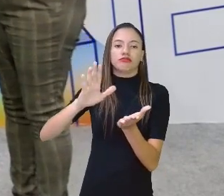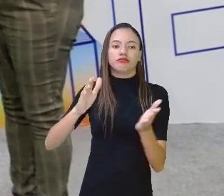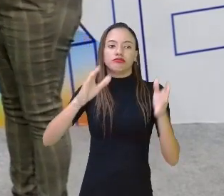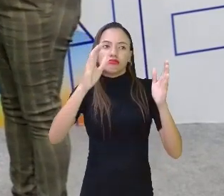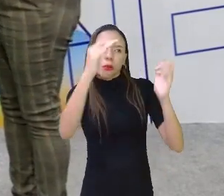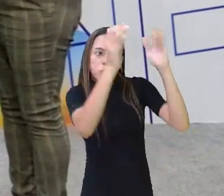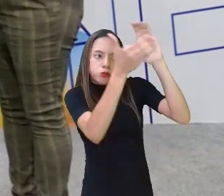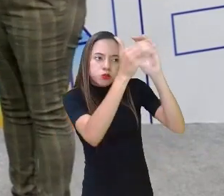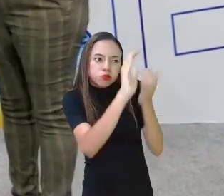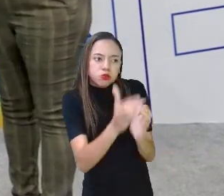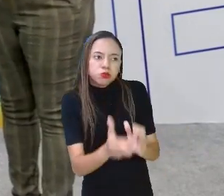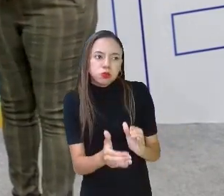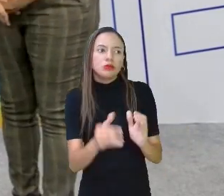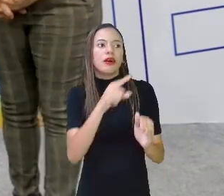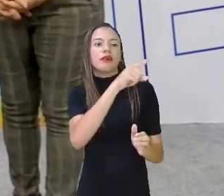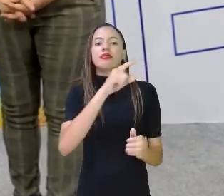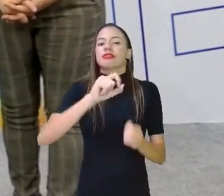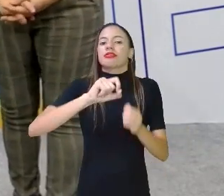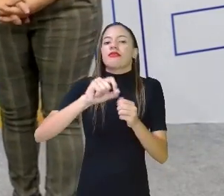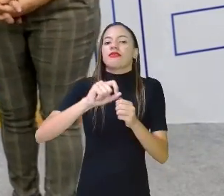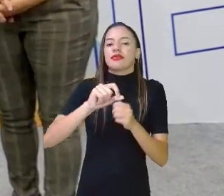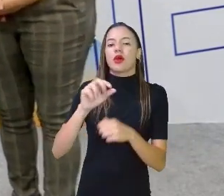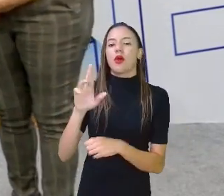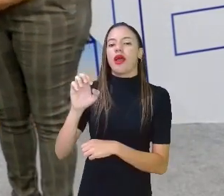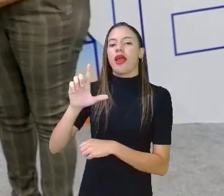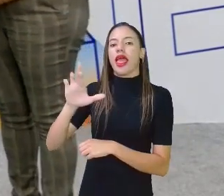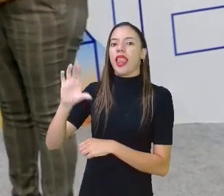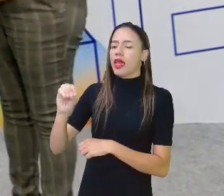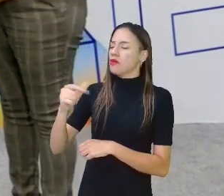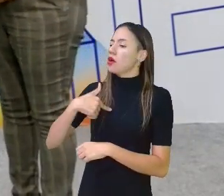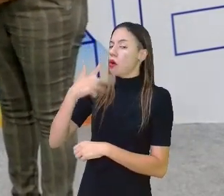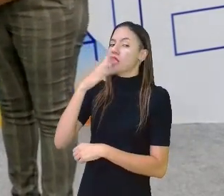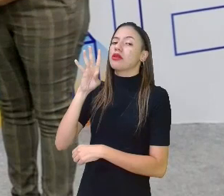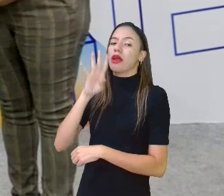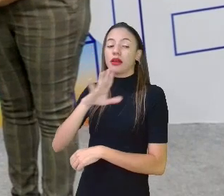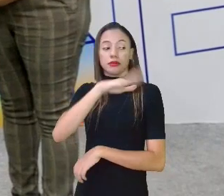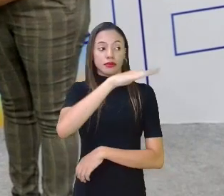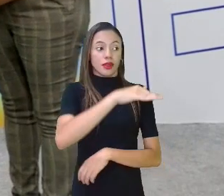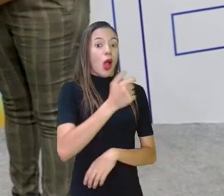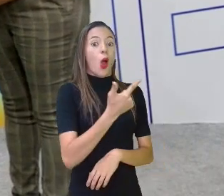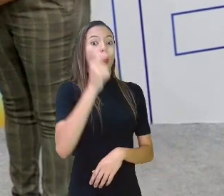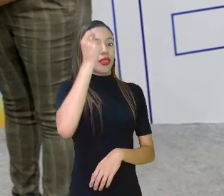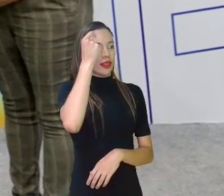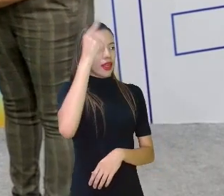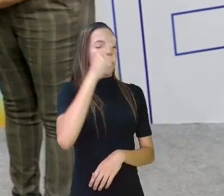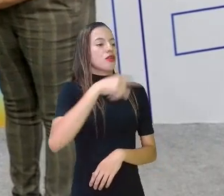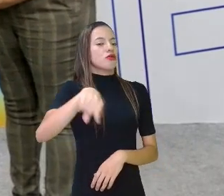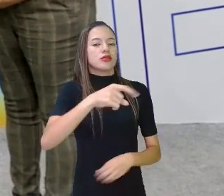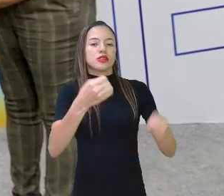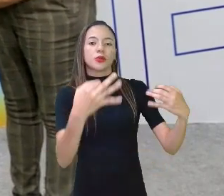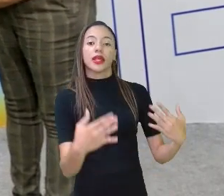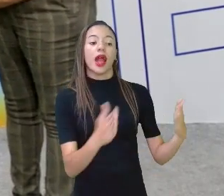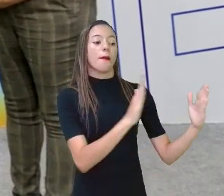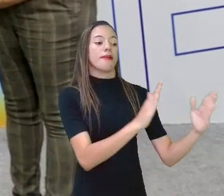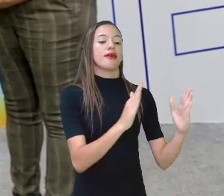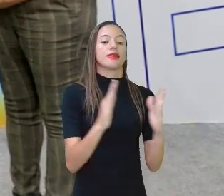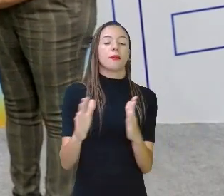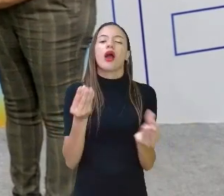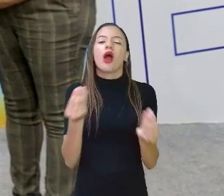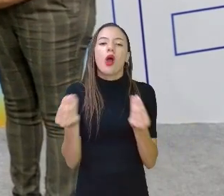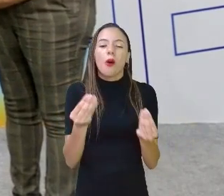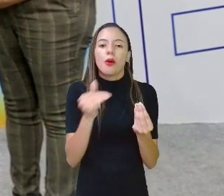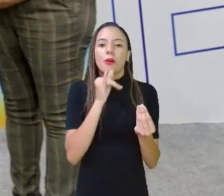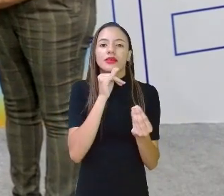fazer um relevo, acho que ficava bem legal também. Muito legal, já está me dando outra ideia. Vocês podem fazer todo o passo a passo com o quê? Através do